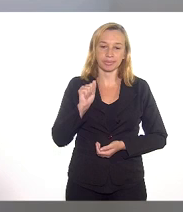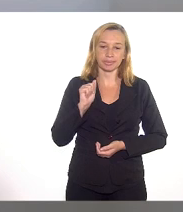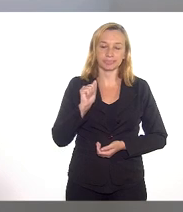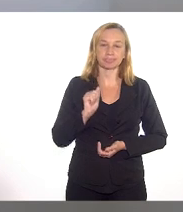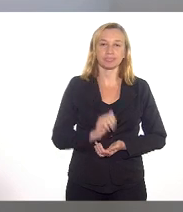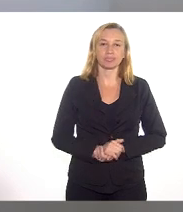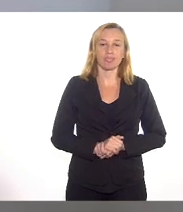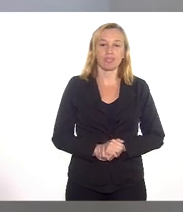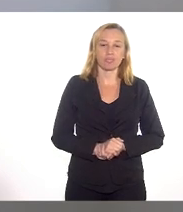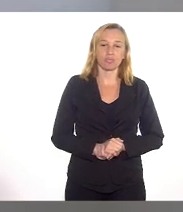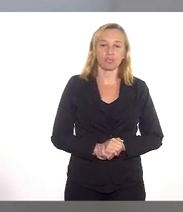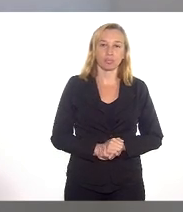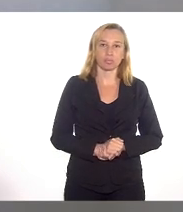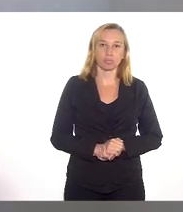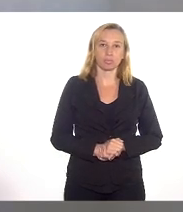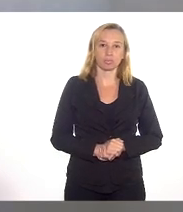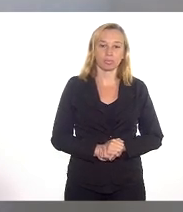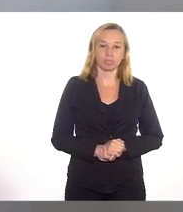Deputado Coronel Salema.